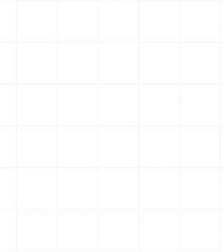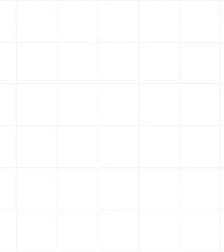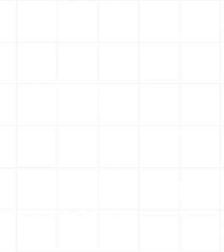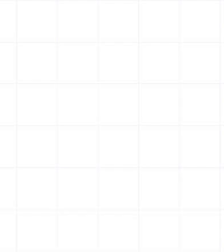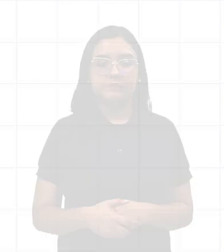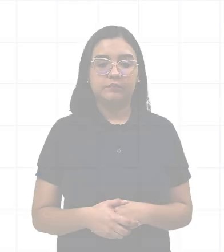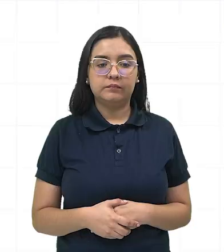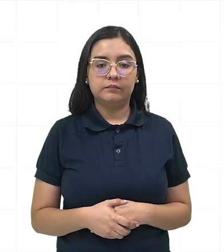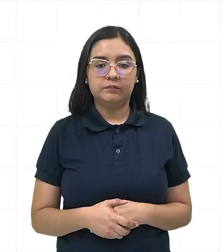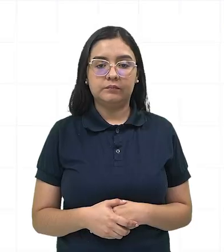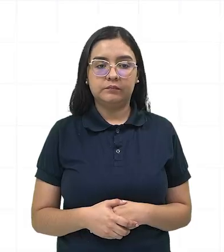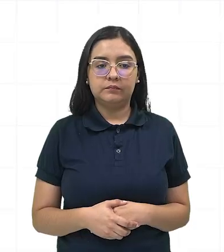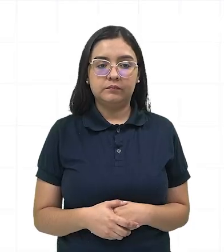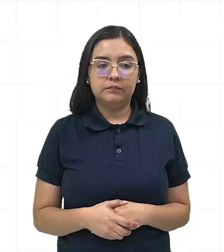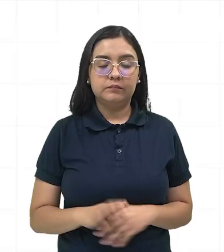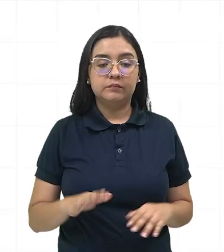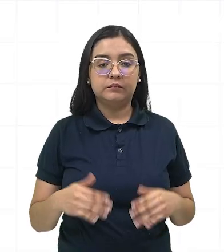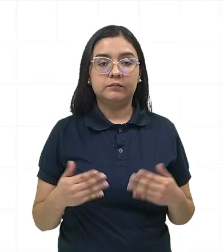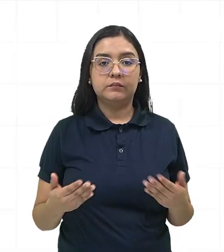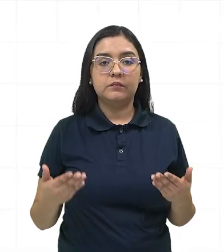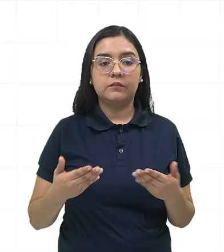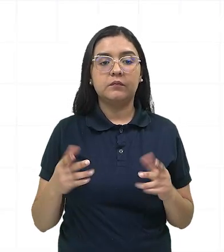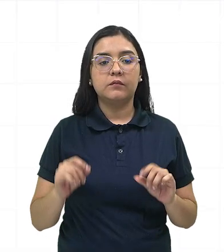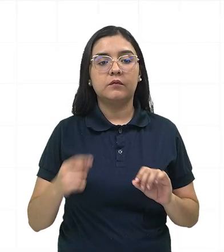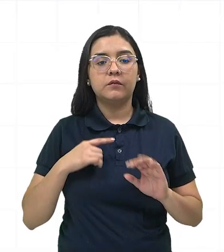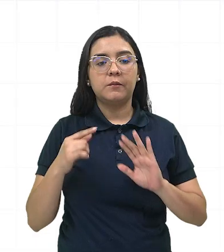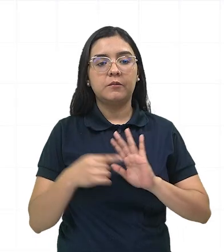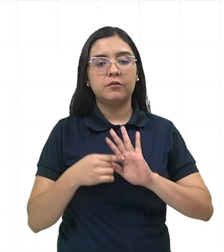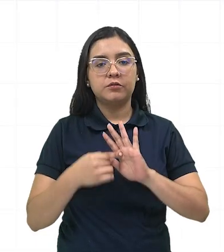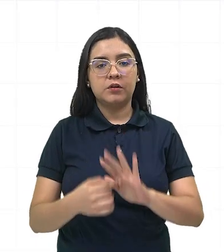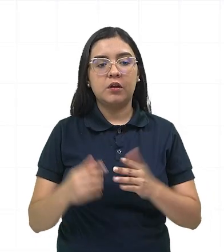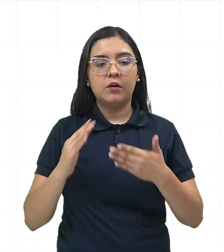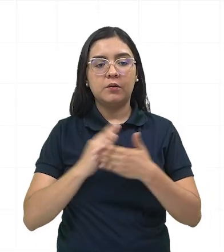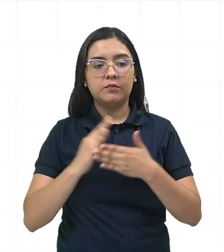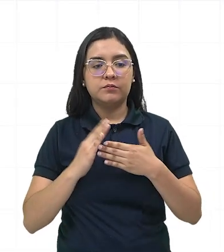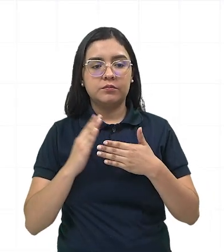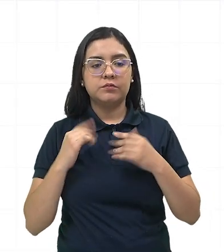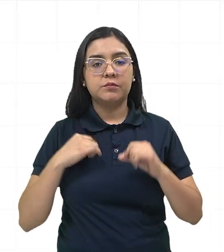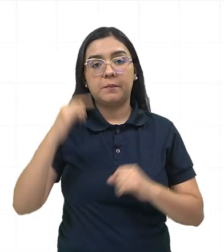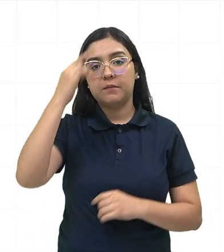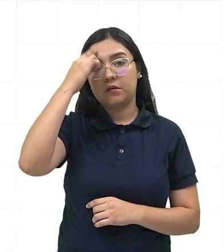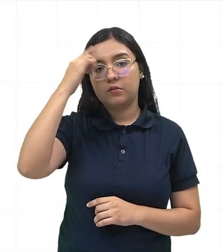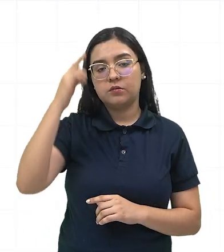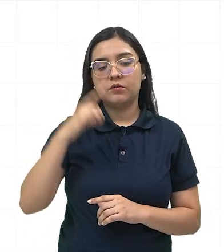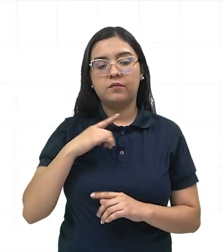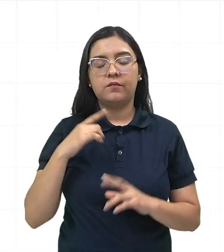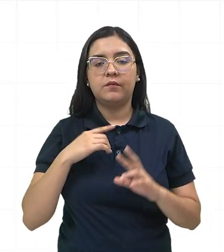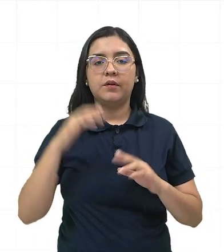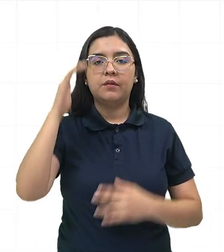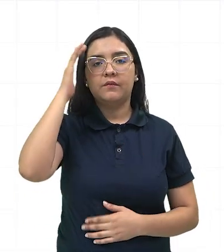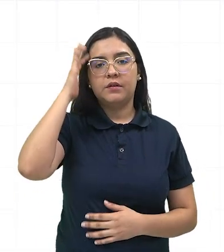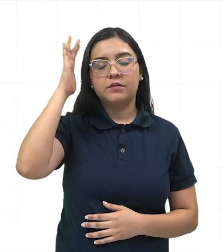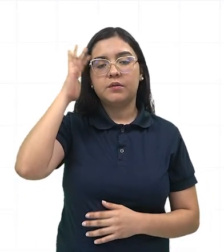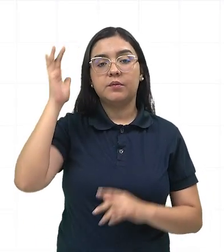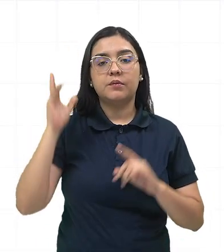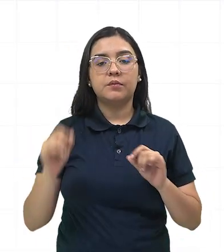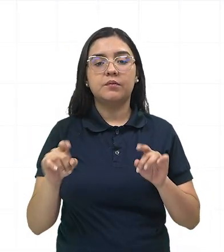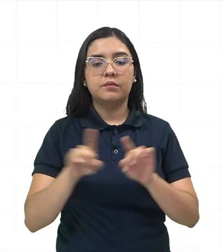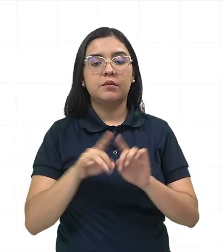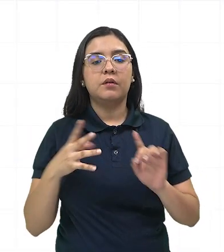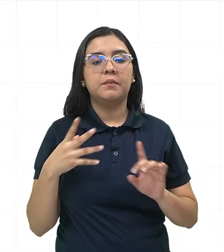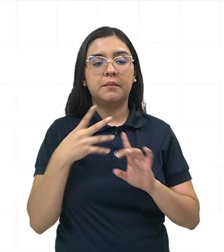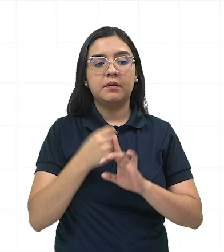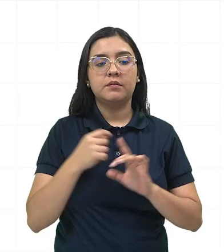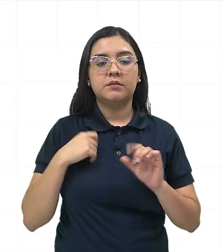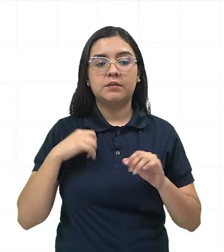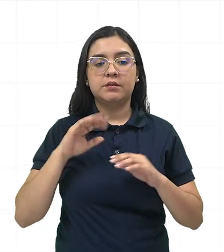vai nós vamos abordar rapidamente alguns pensadores que vão fazer uma reflexão sobre o impacto